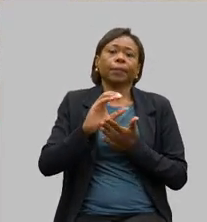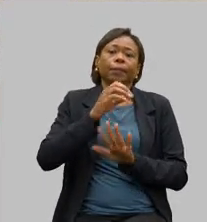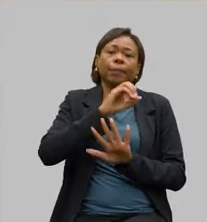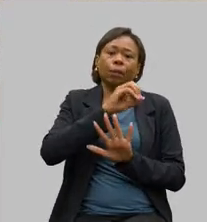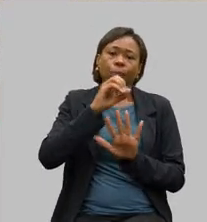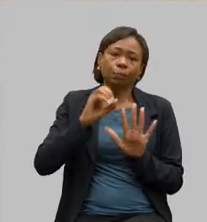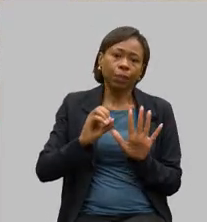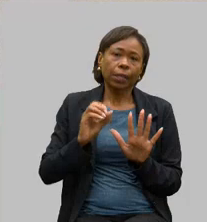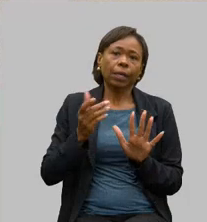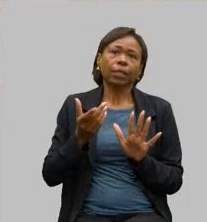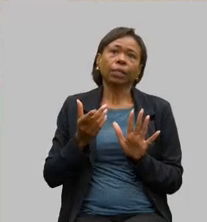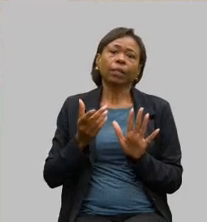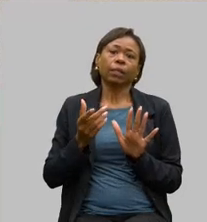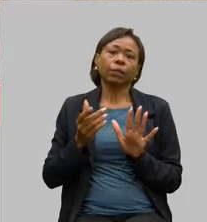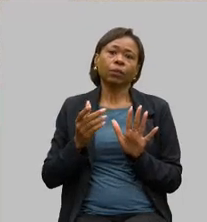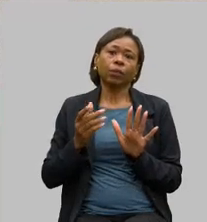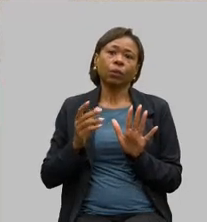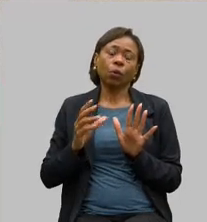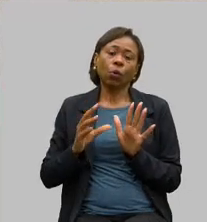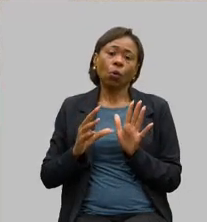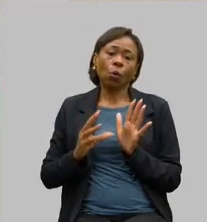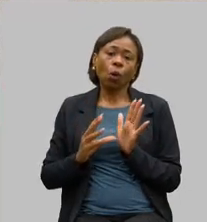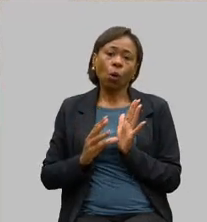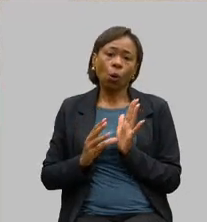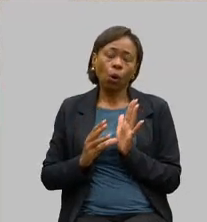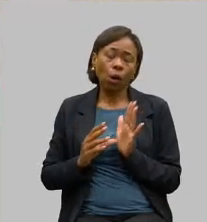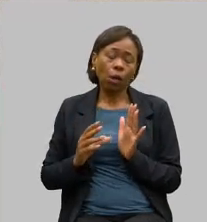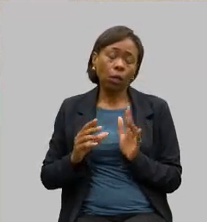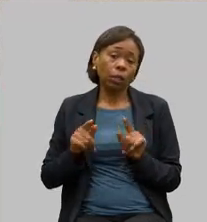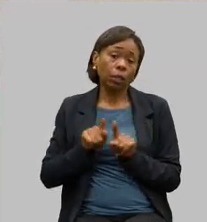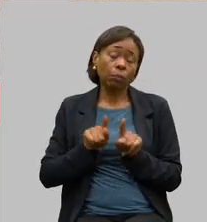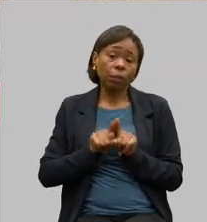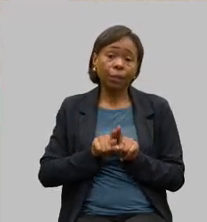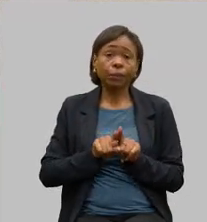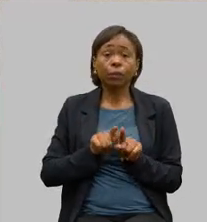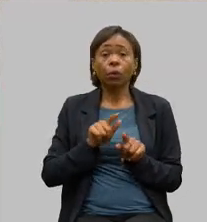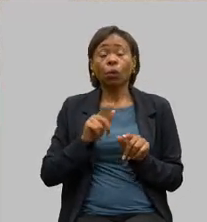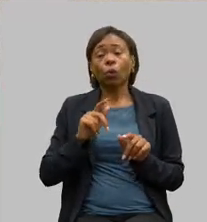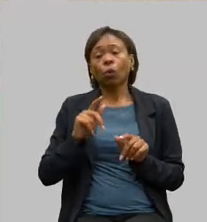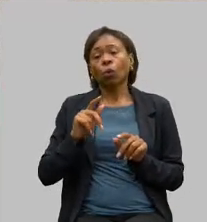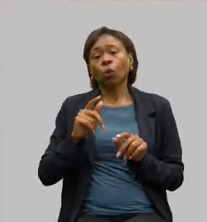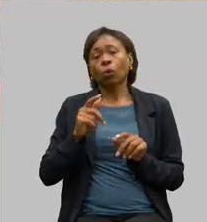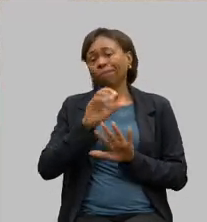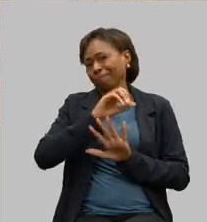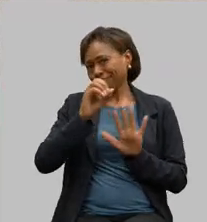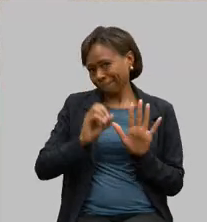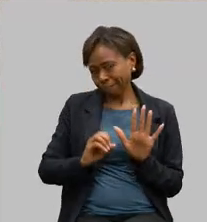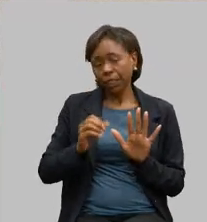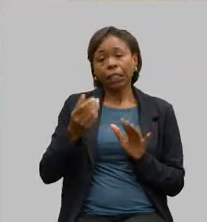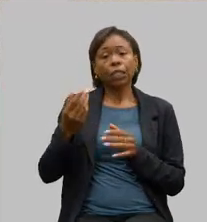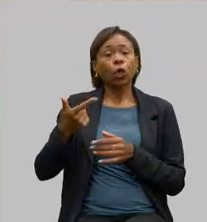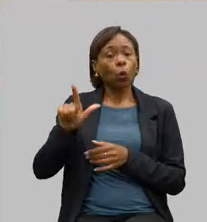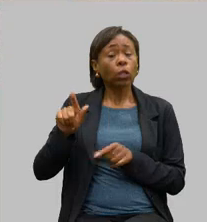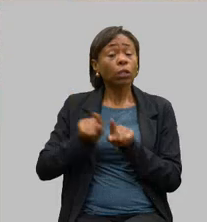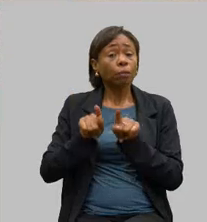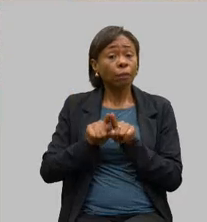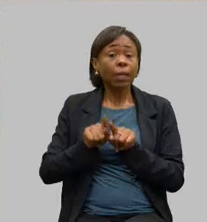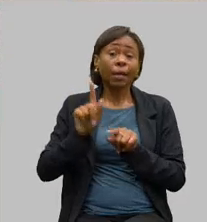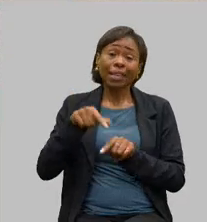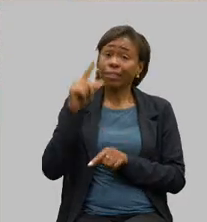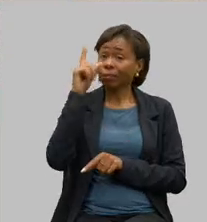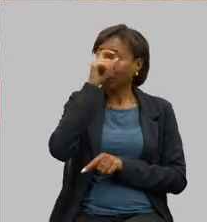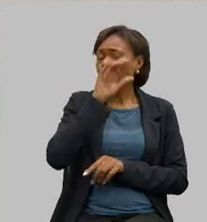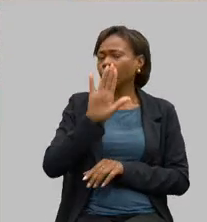o Paulo Gustavo nos municípios também Acontece muita dificuldade e eu penso assim olha Quais são os principais minha pergunta é